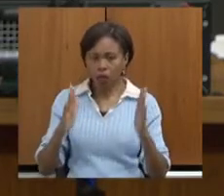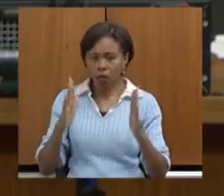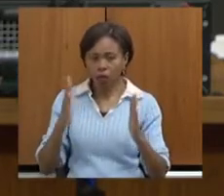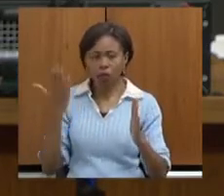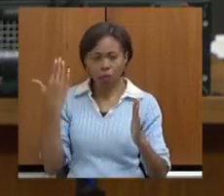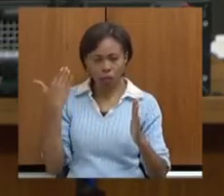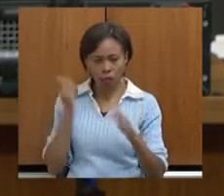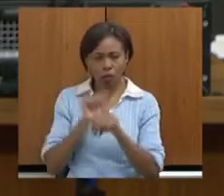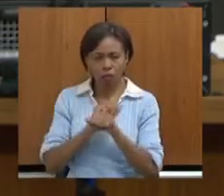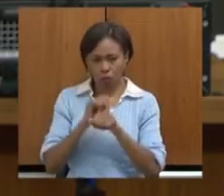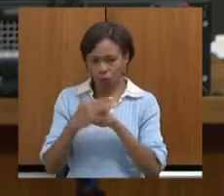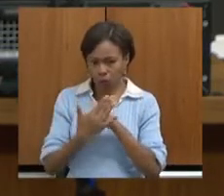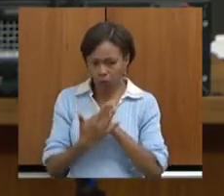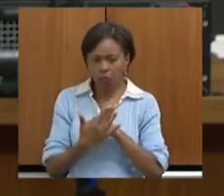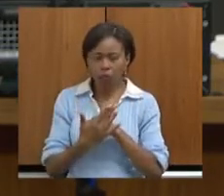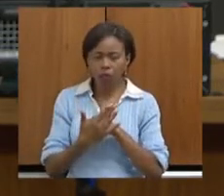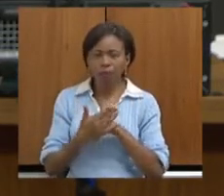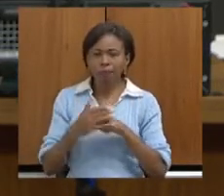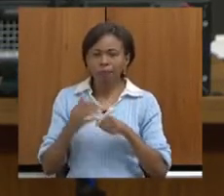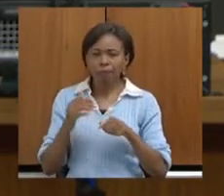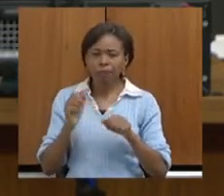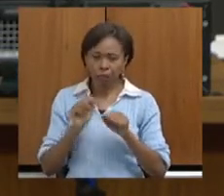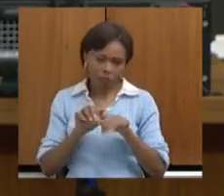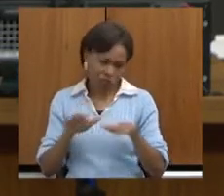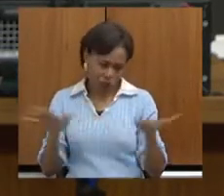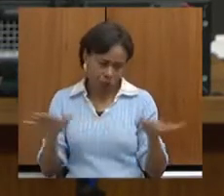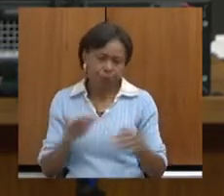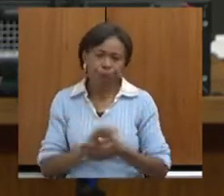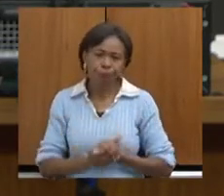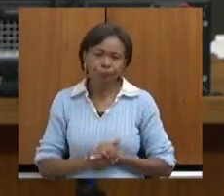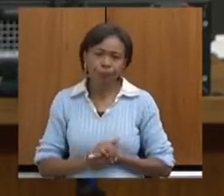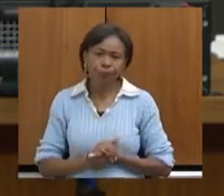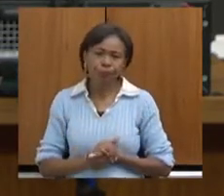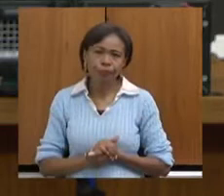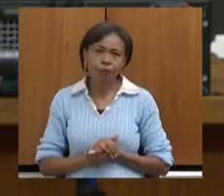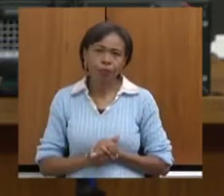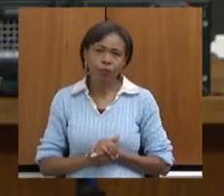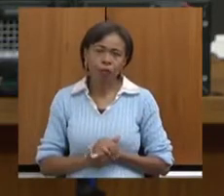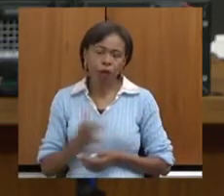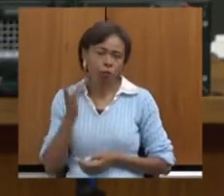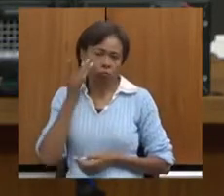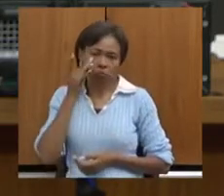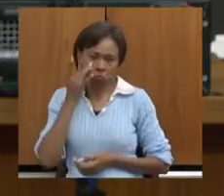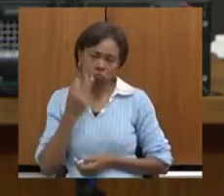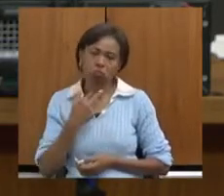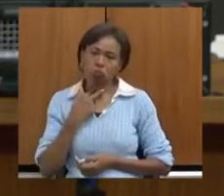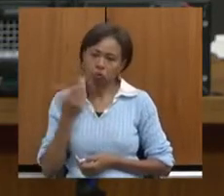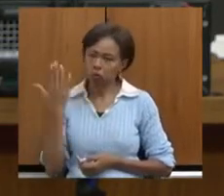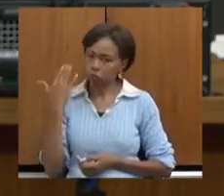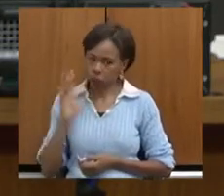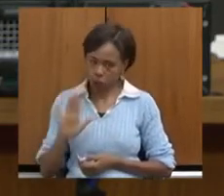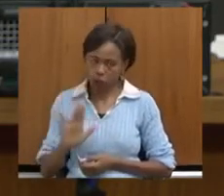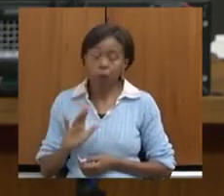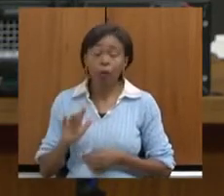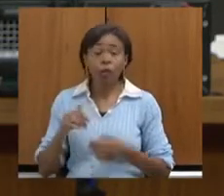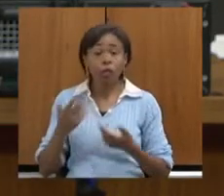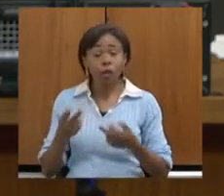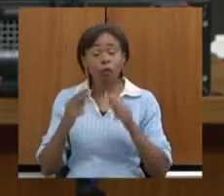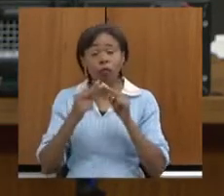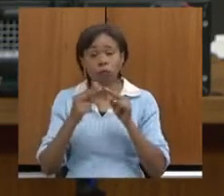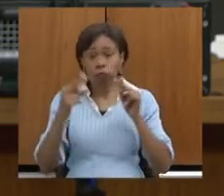estávamos em contato muito restrito para participação presencial conduziu para